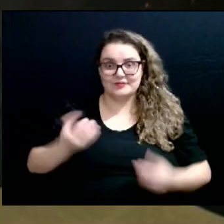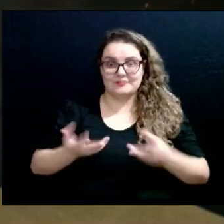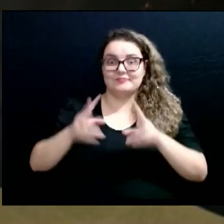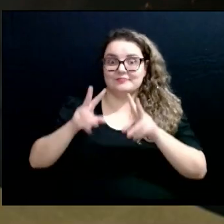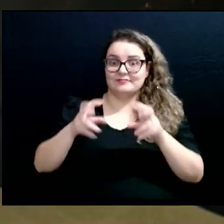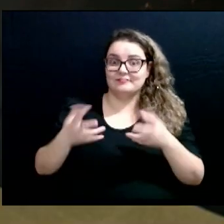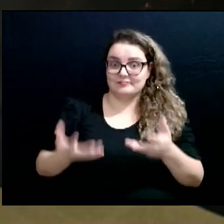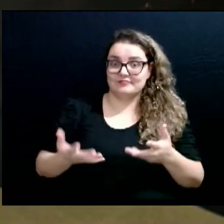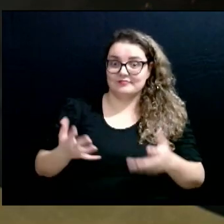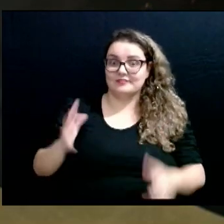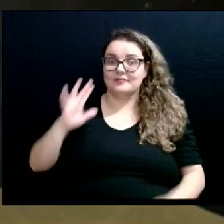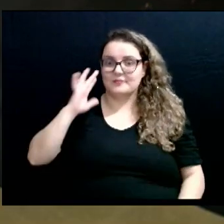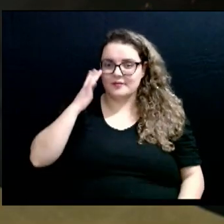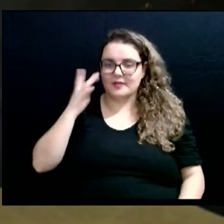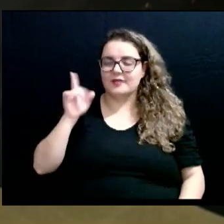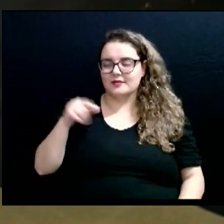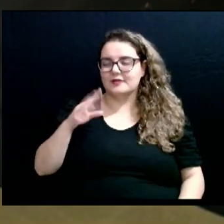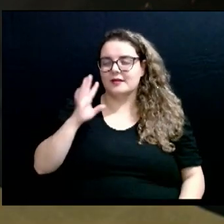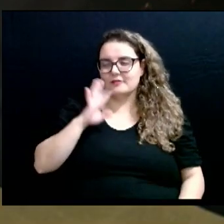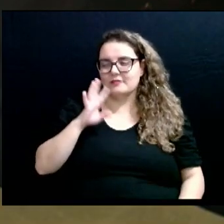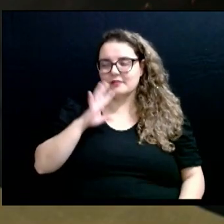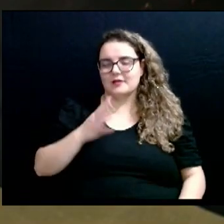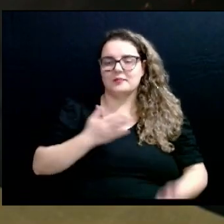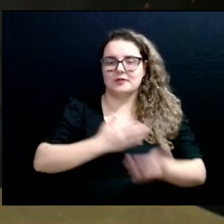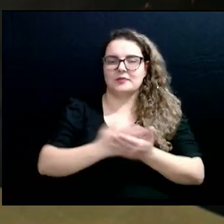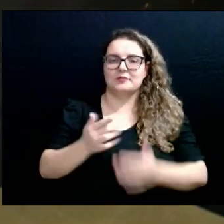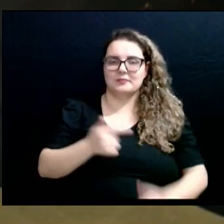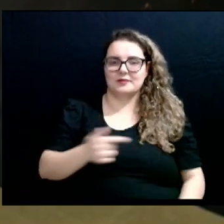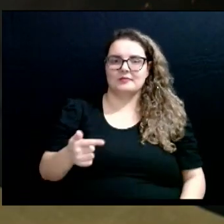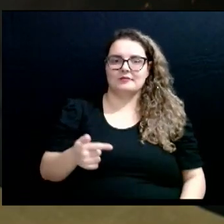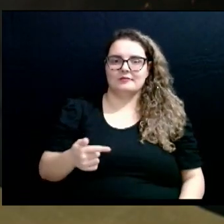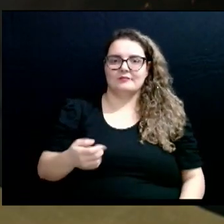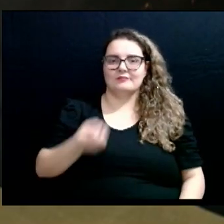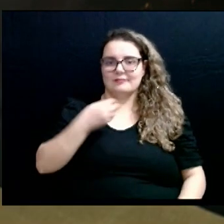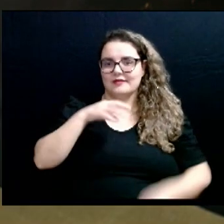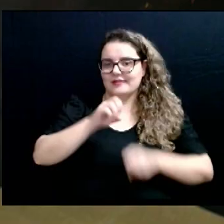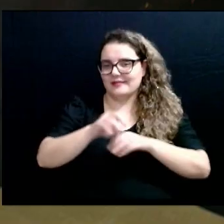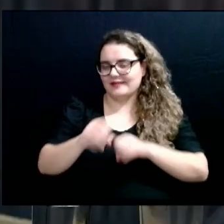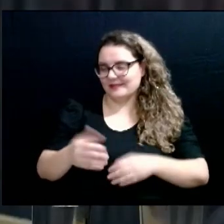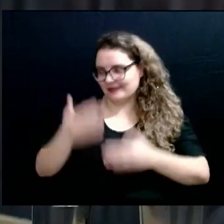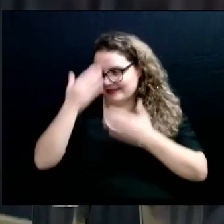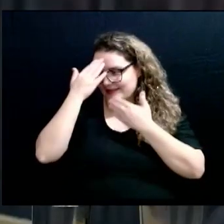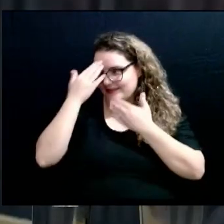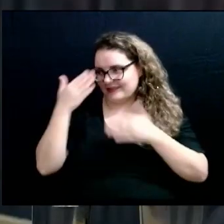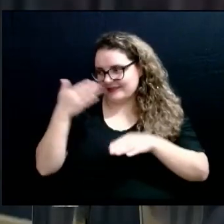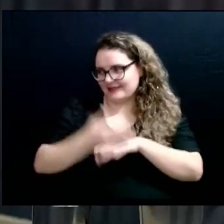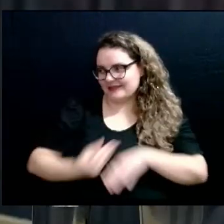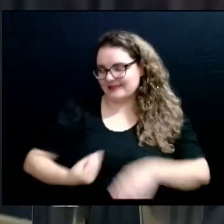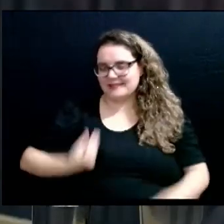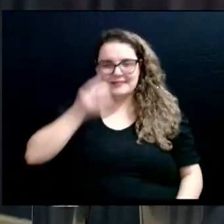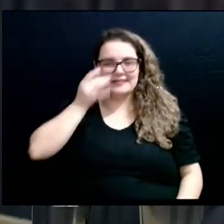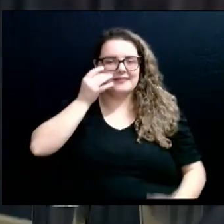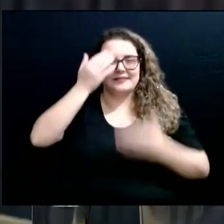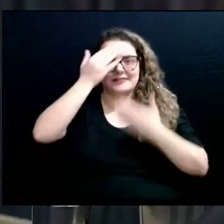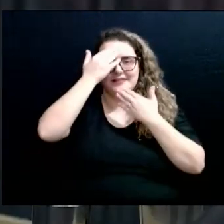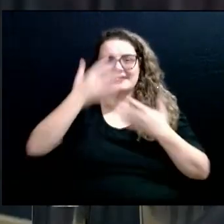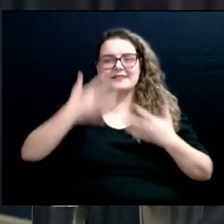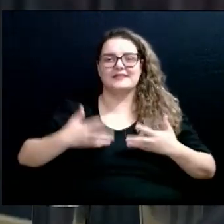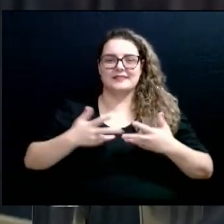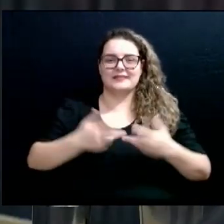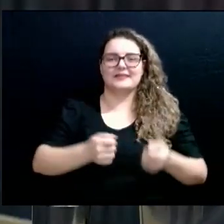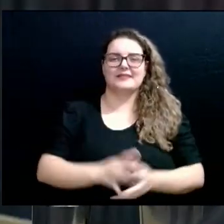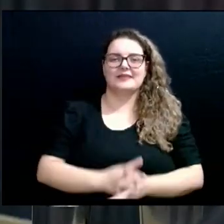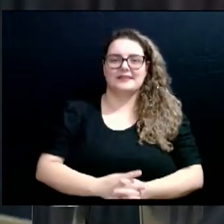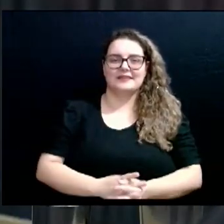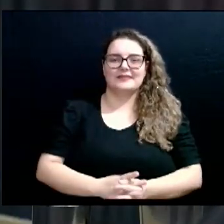é bem legal para a gente iniciar a semana com bons ensinamentos. Obrigada pela sua presença. Eu que agradeço pelo convite, obrigada para